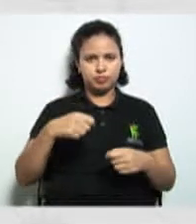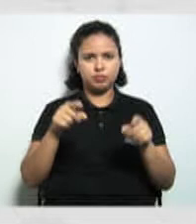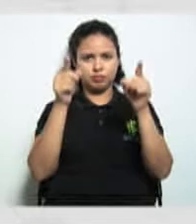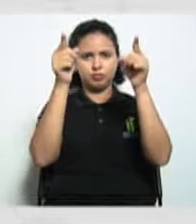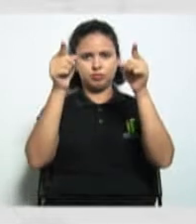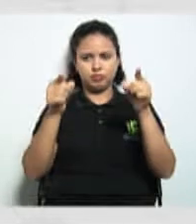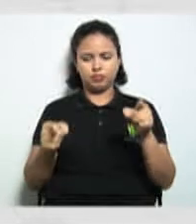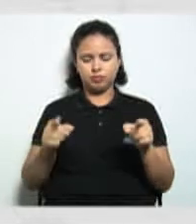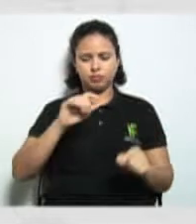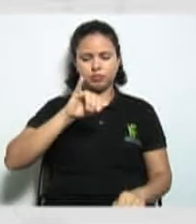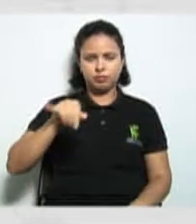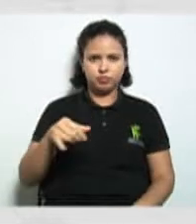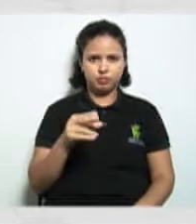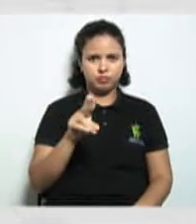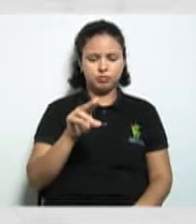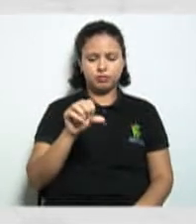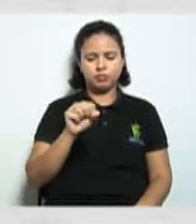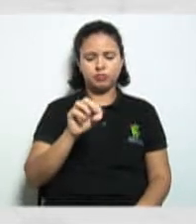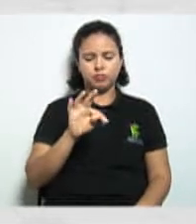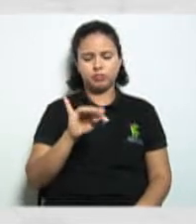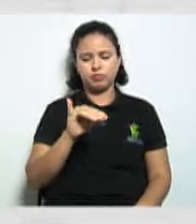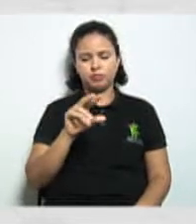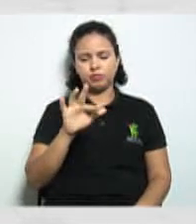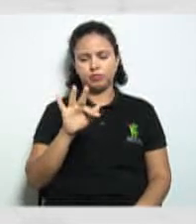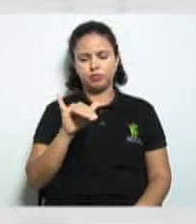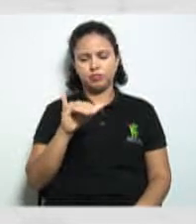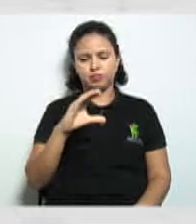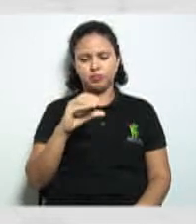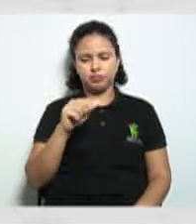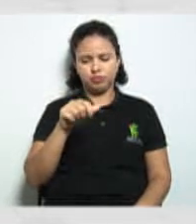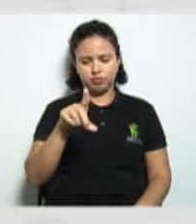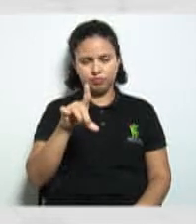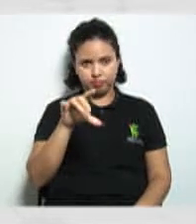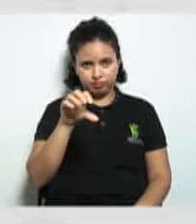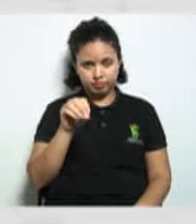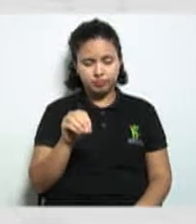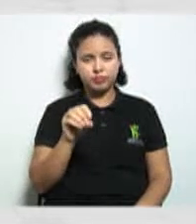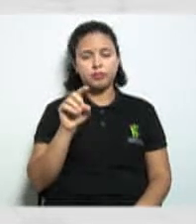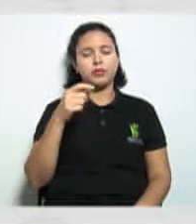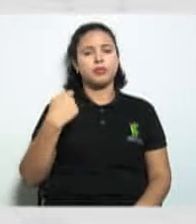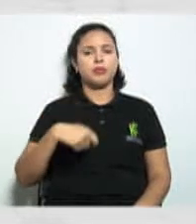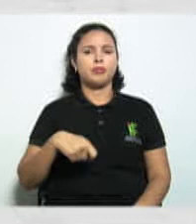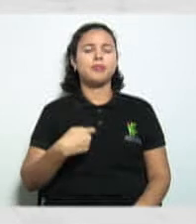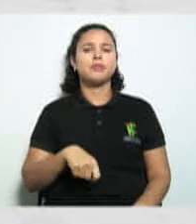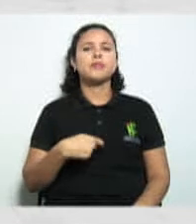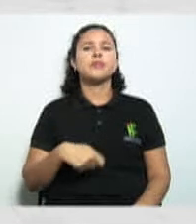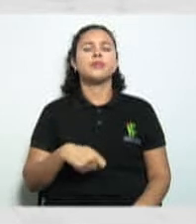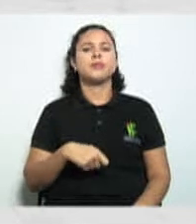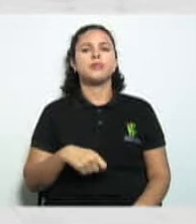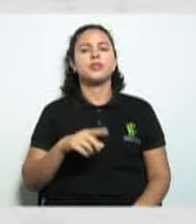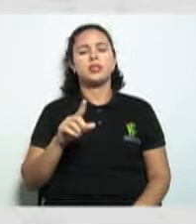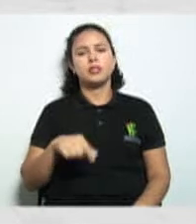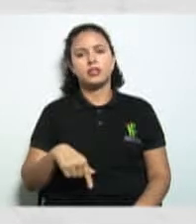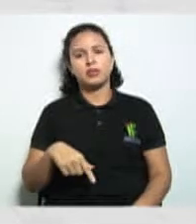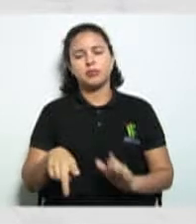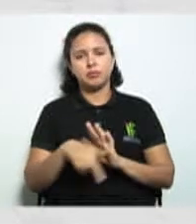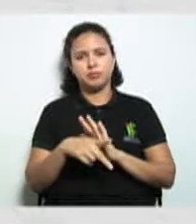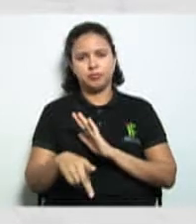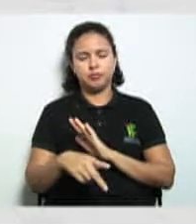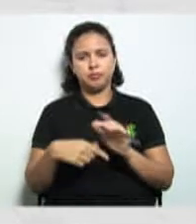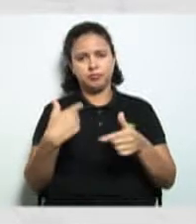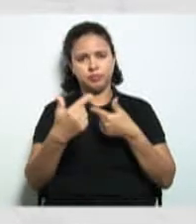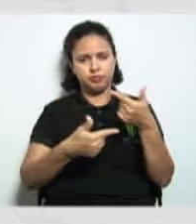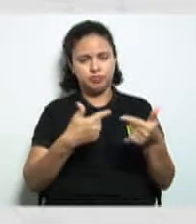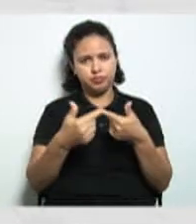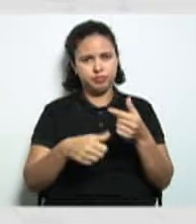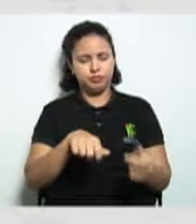todo justificado, que é o alinhamento para a formatação dos trabalhos acadêmicos de uma